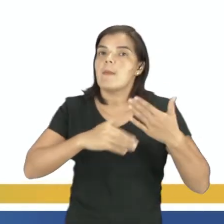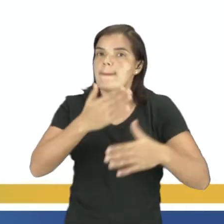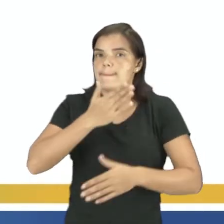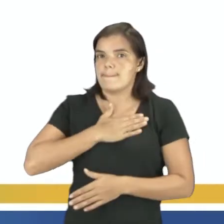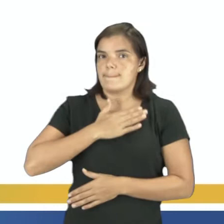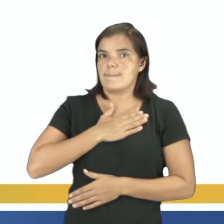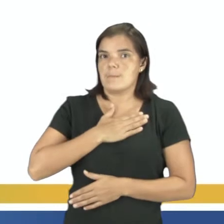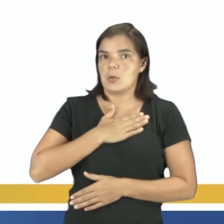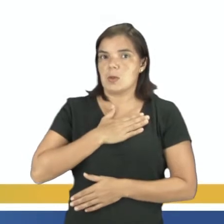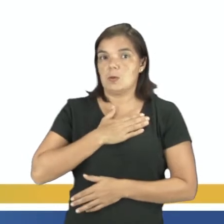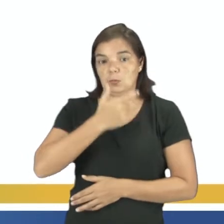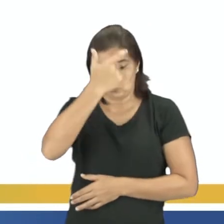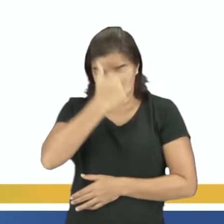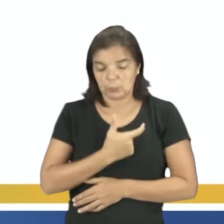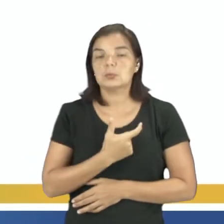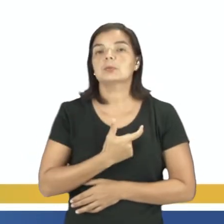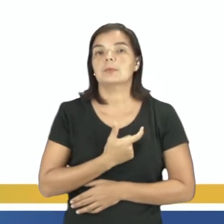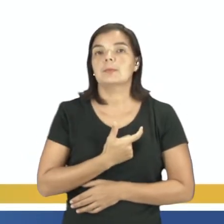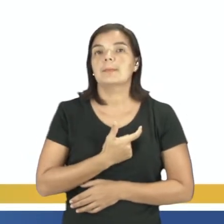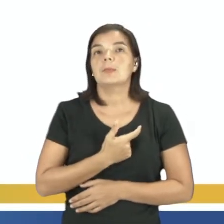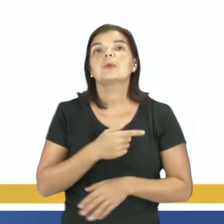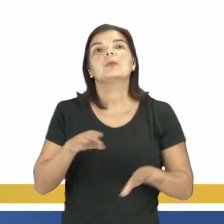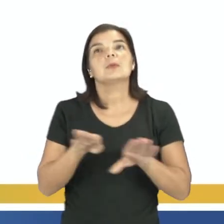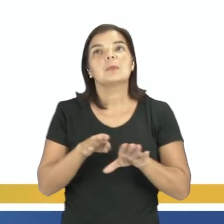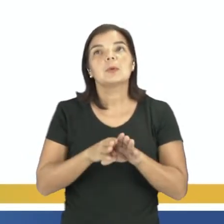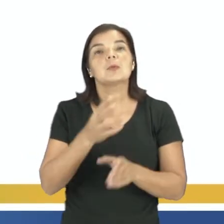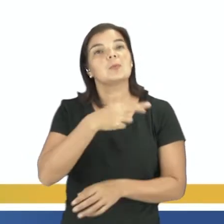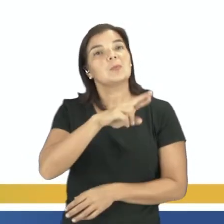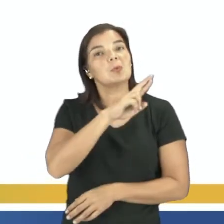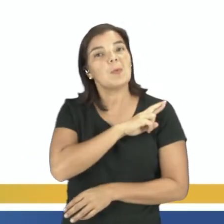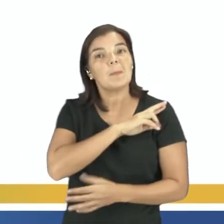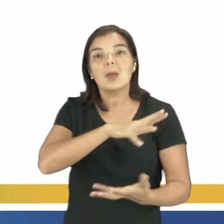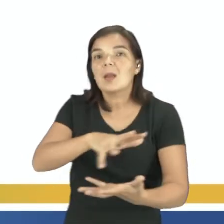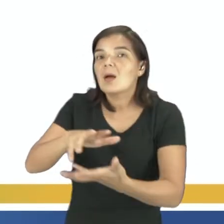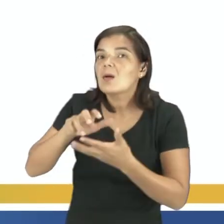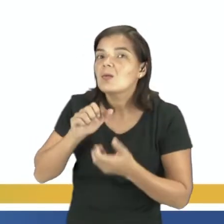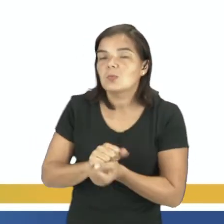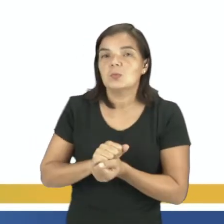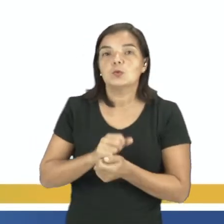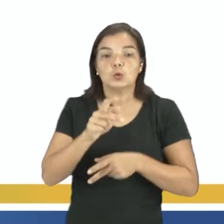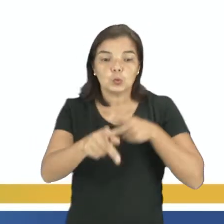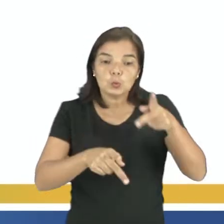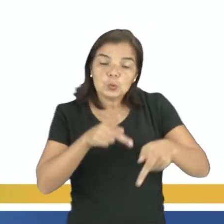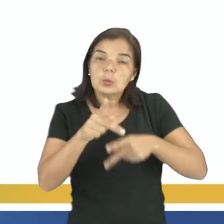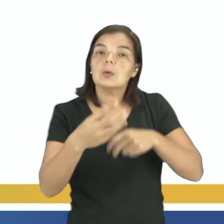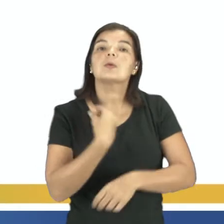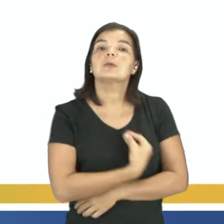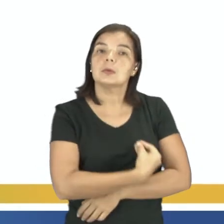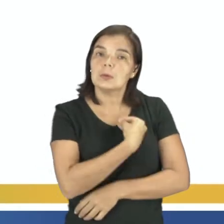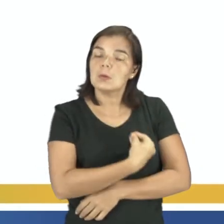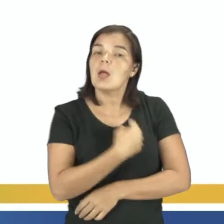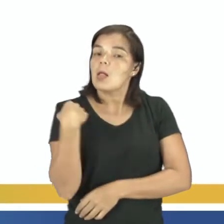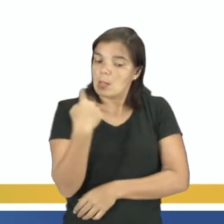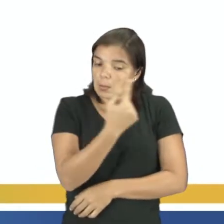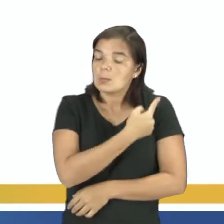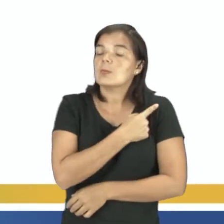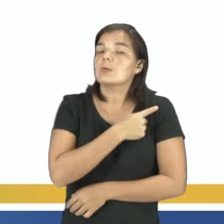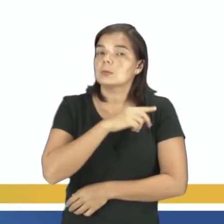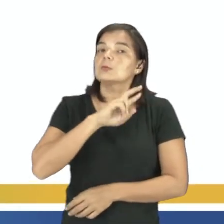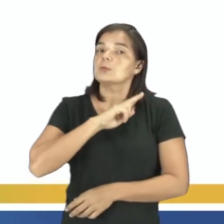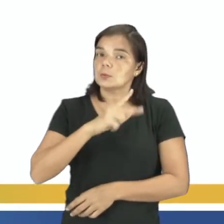mim mesmo, por aquilo que eu sou, como eu sou responsável pela humanidade inteira, ou seja, o mundo que nós vivemos é nós mesmos